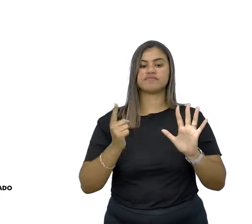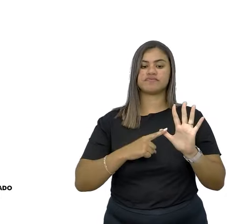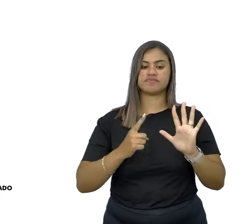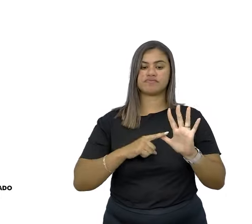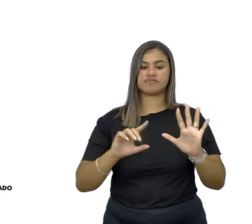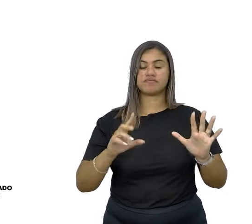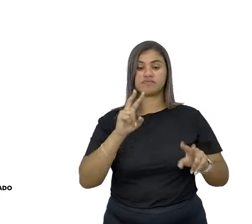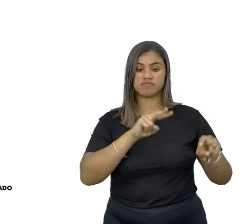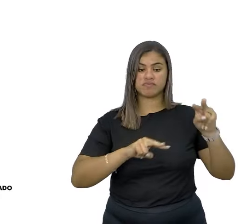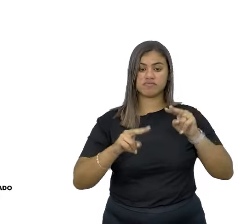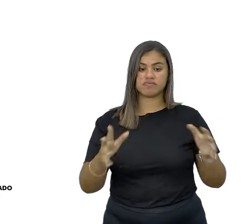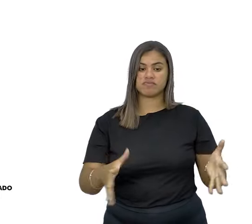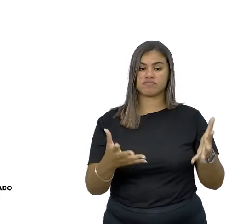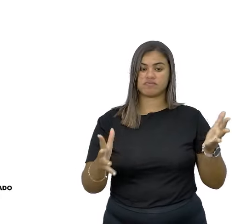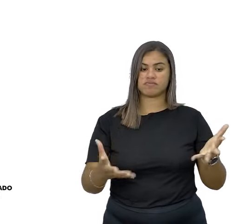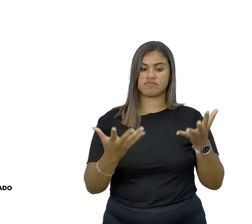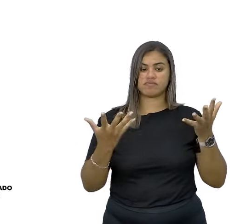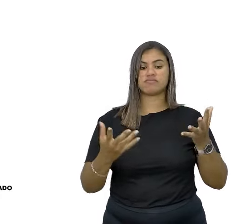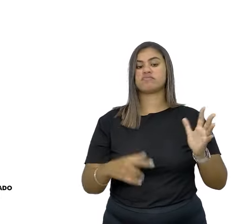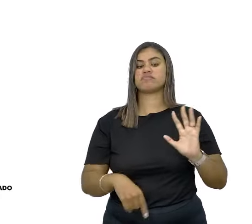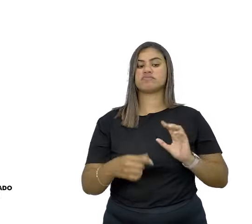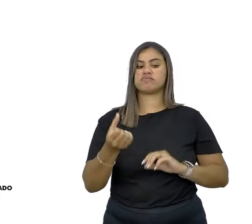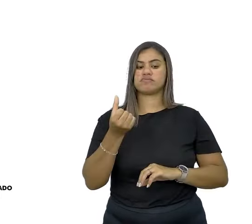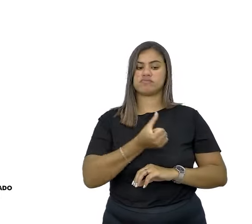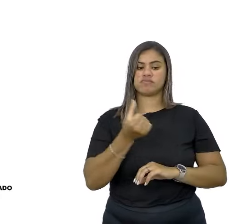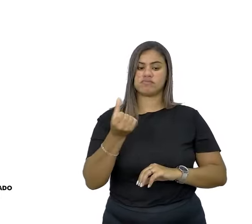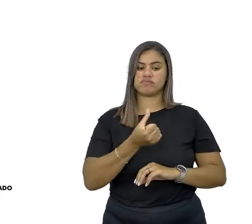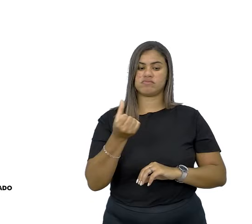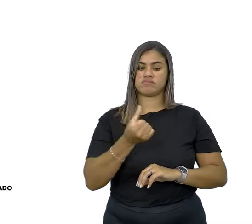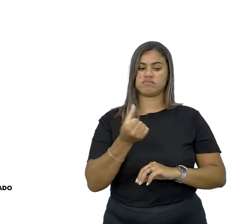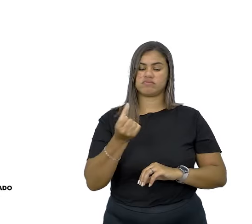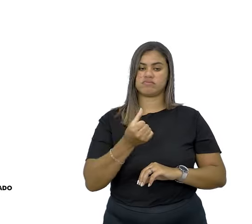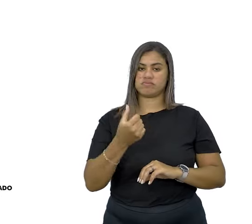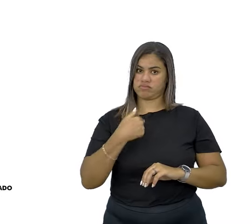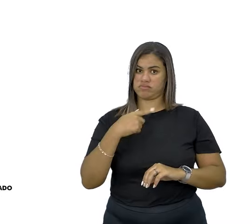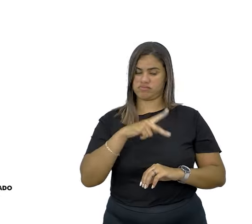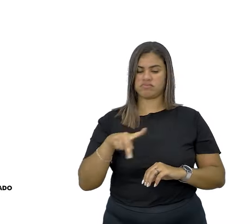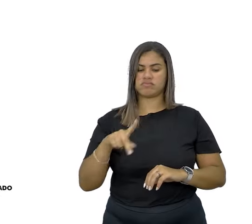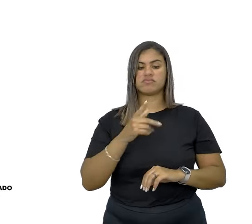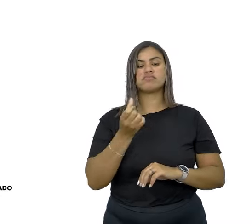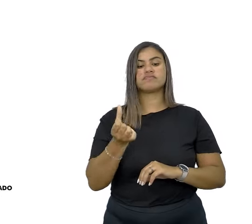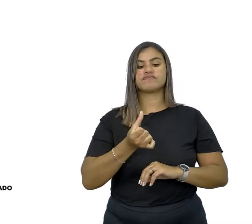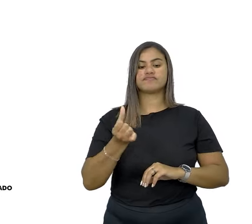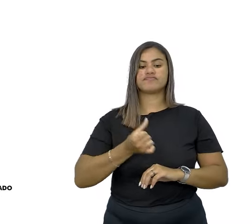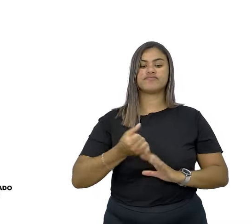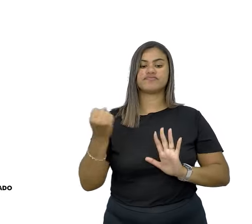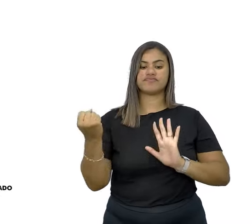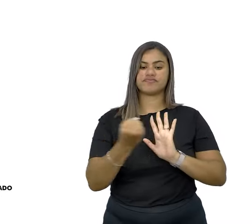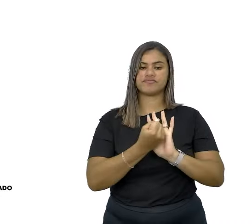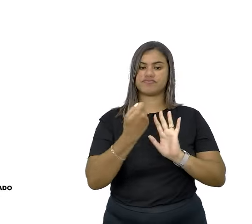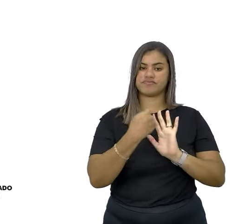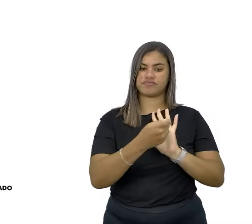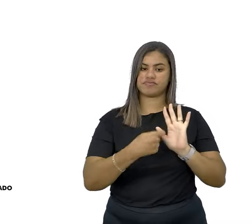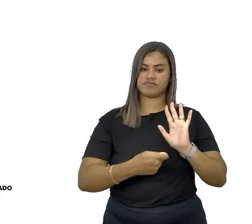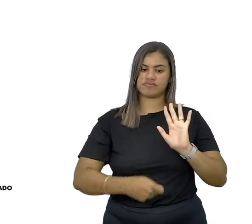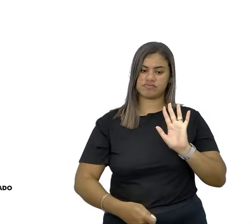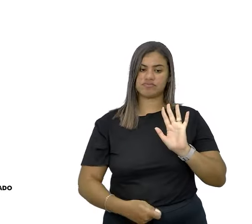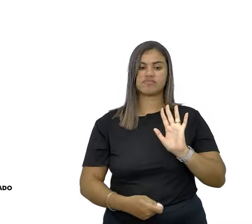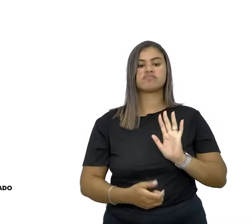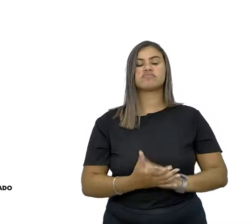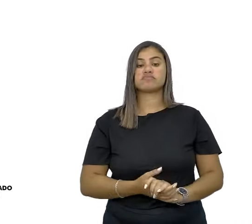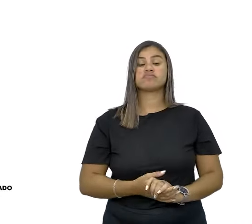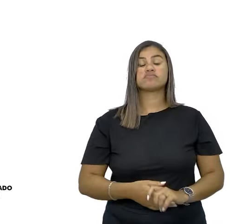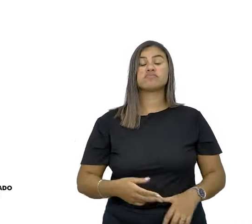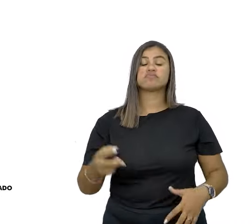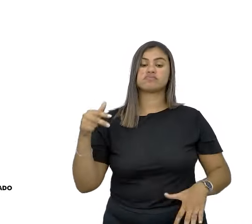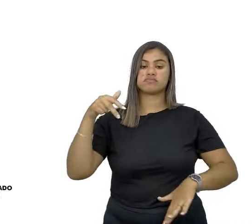problema, a quinta, observar e incentivar, eu, professor, a sexta, registros e resoluções